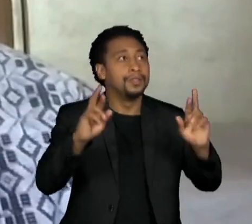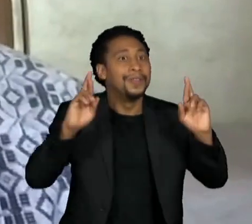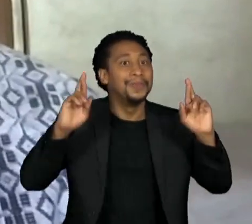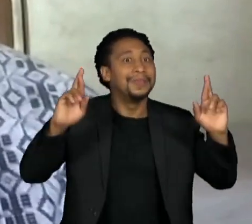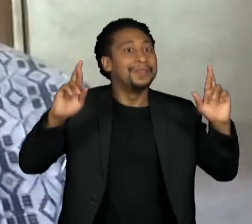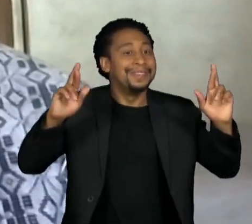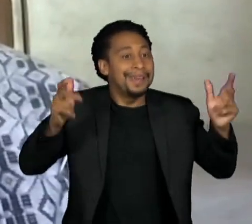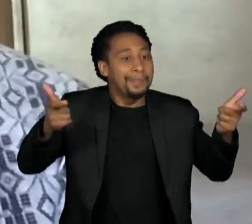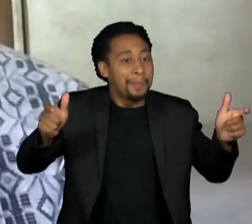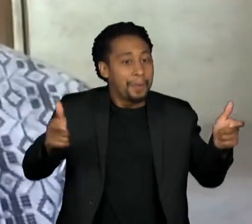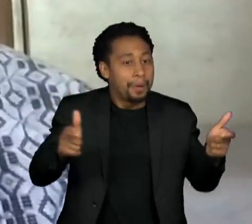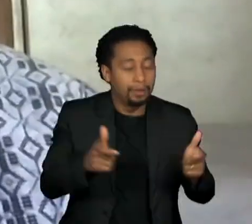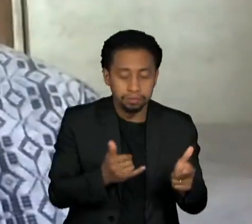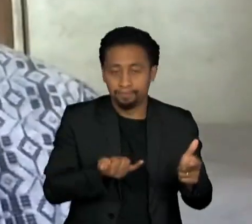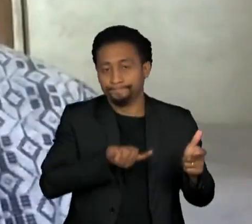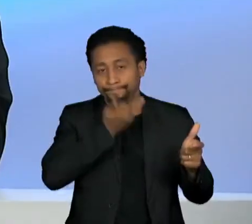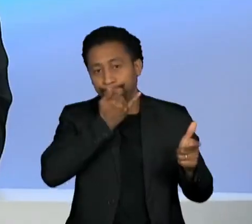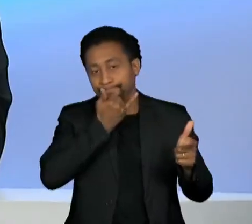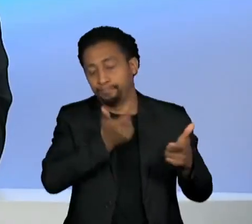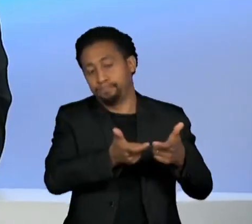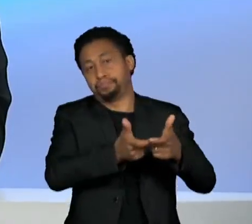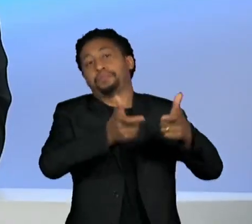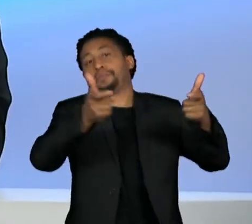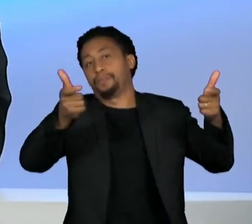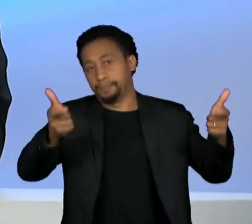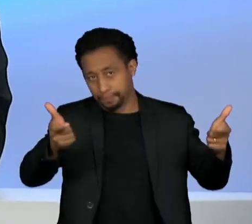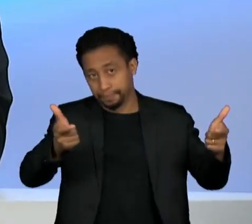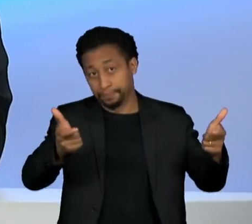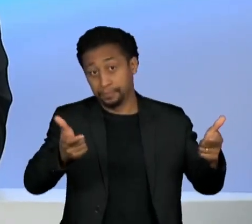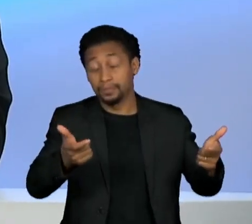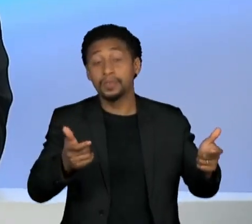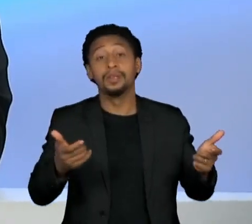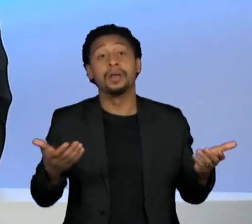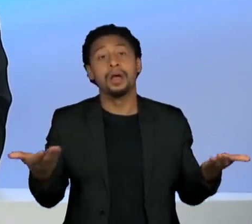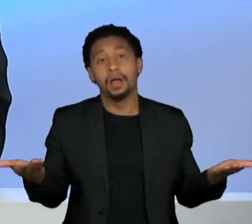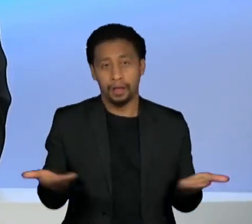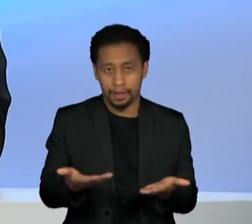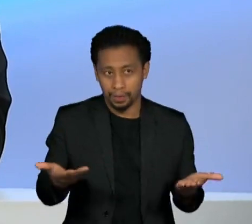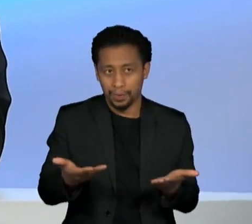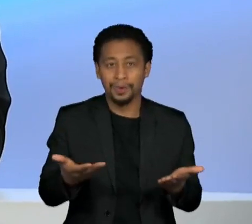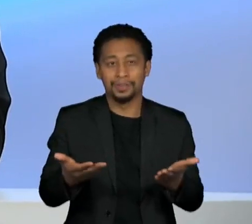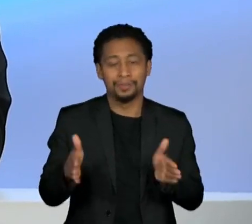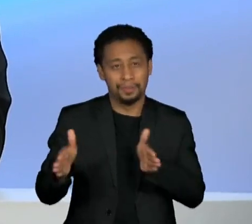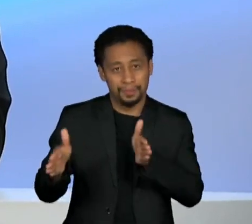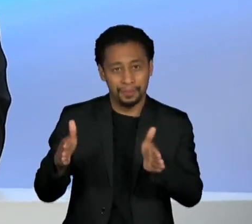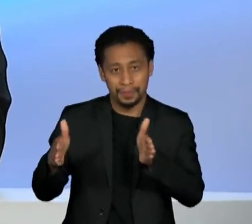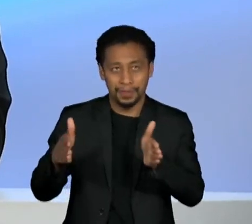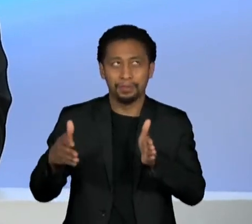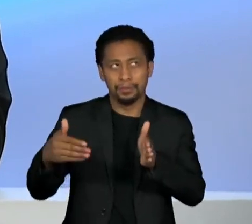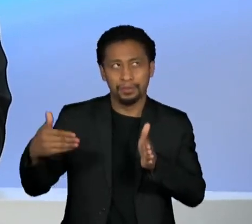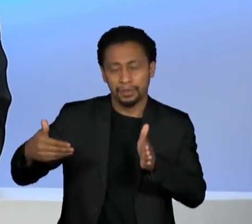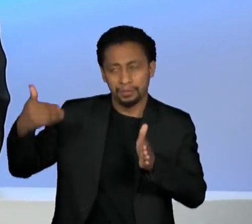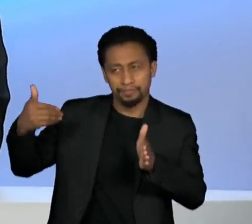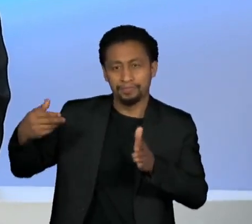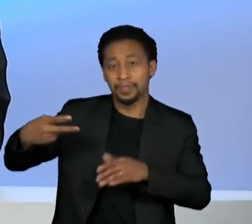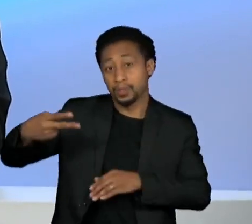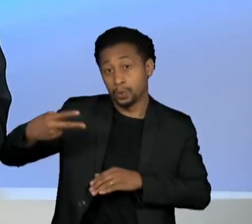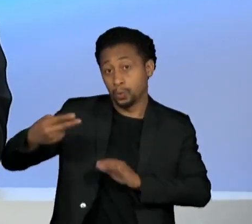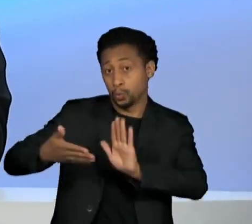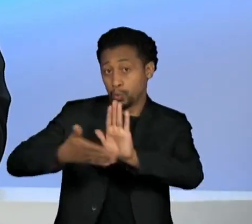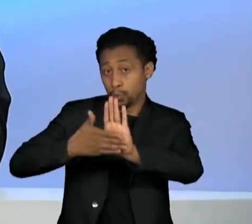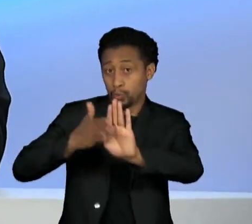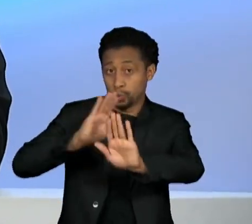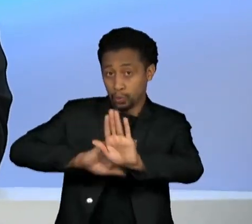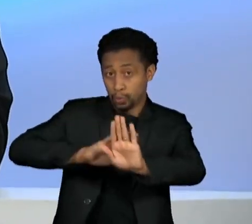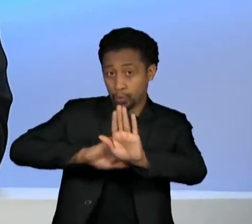na verdade, aumentava. E agora, no período pós-segundo turno das eleições, a gente viveu uma situação sem